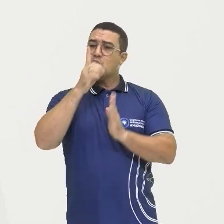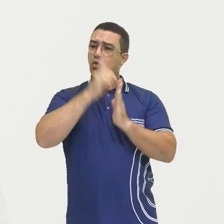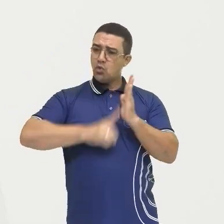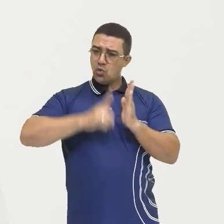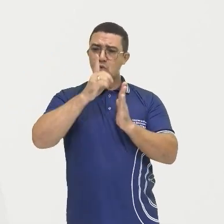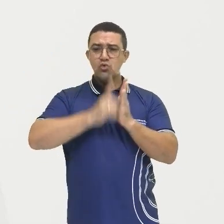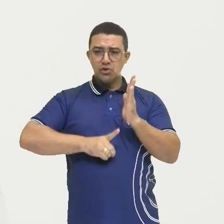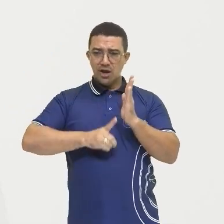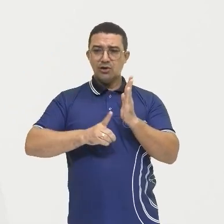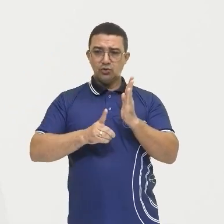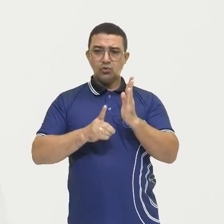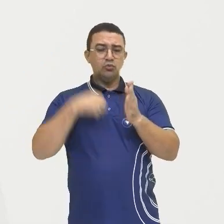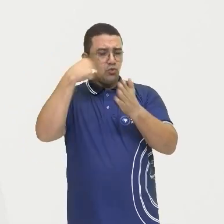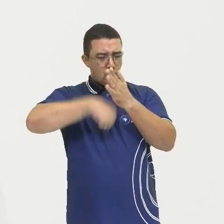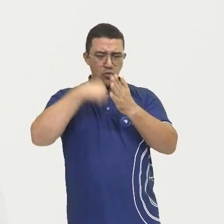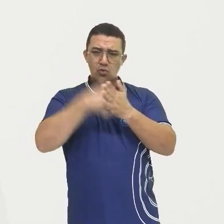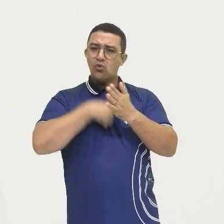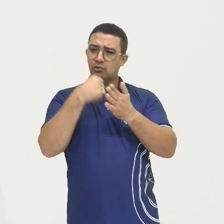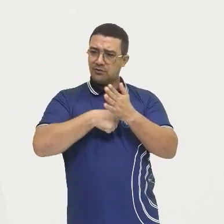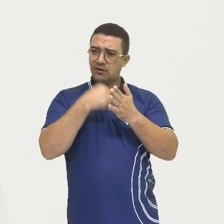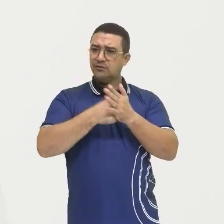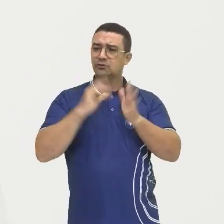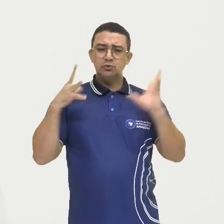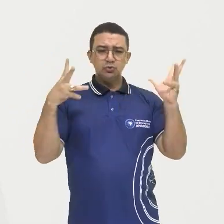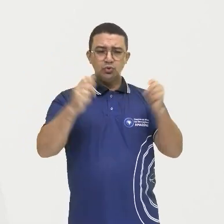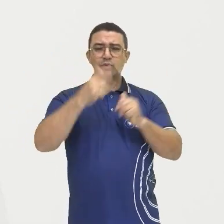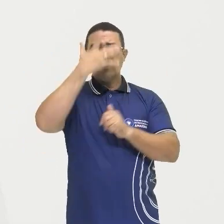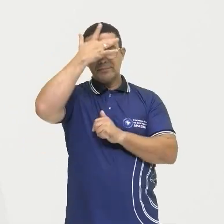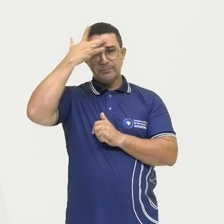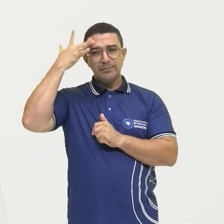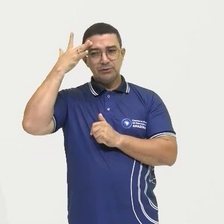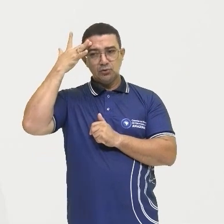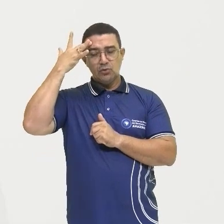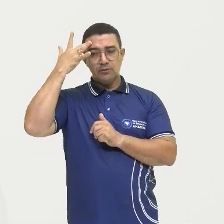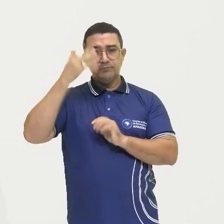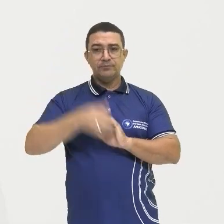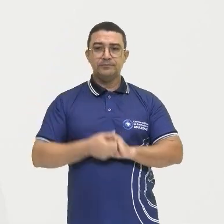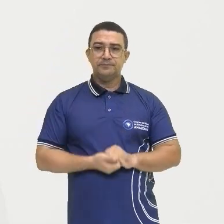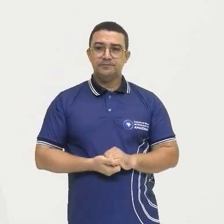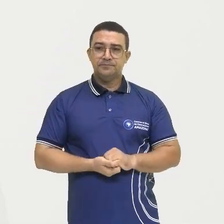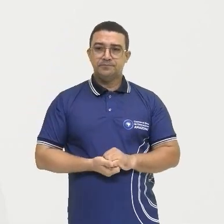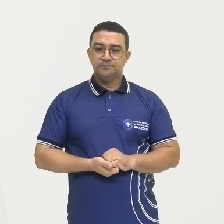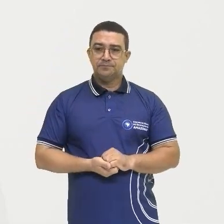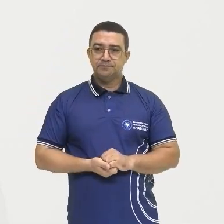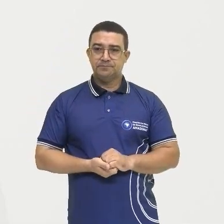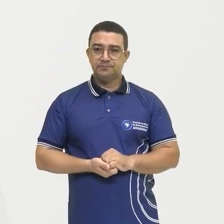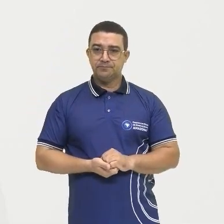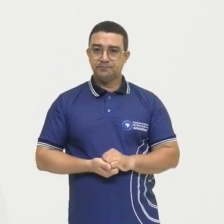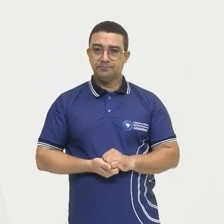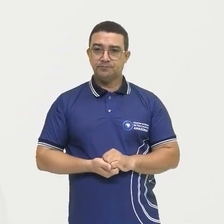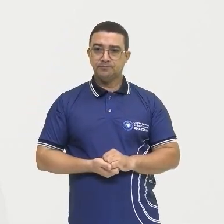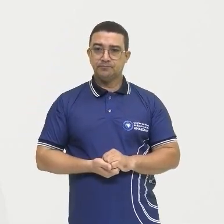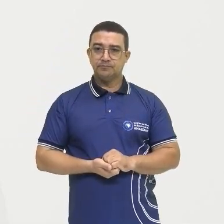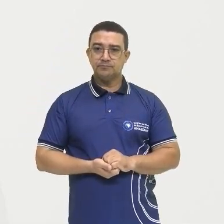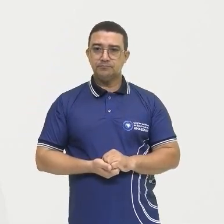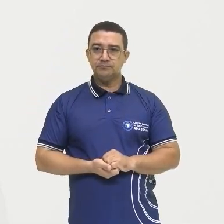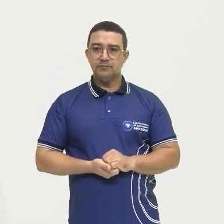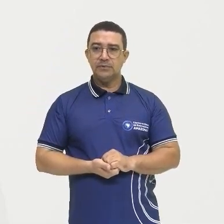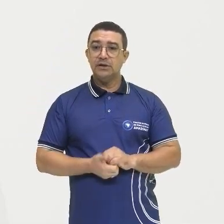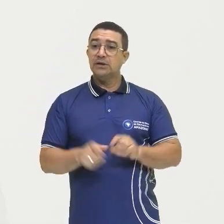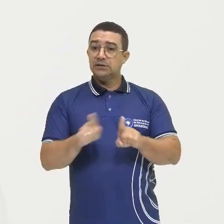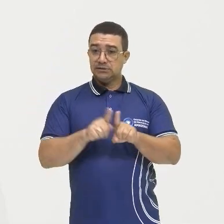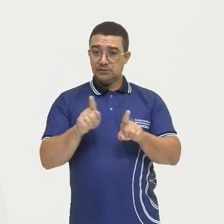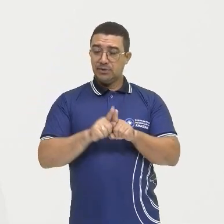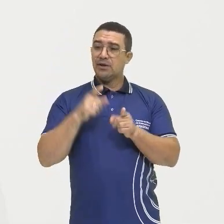outros grupos que não são os os trabalhadores rurais, tá certo? O homem do campo de uma forma geral. Bem, punição